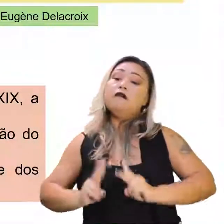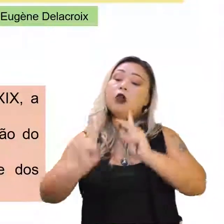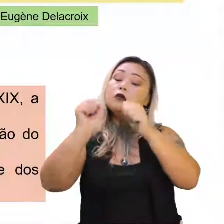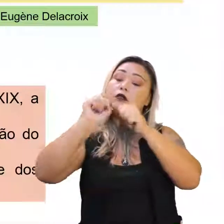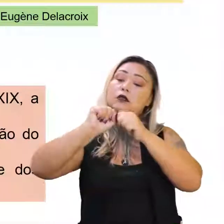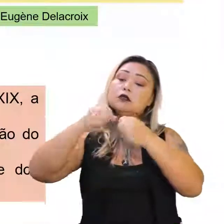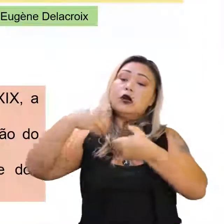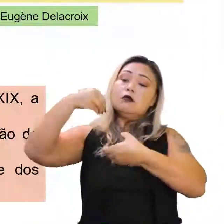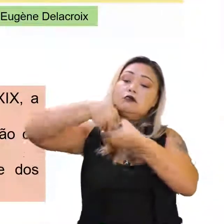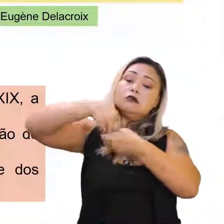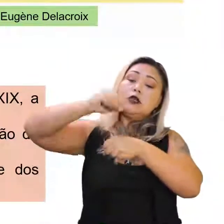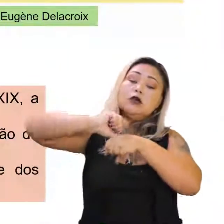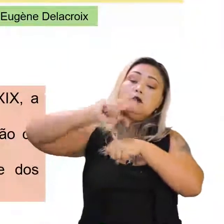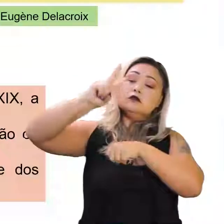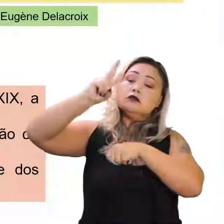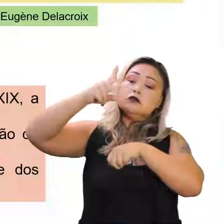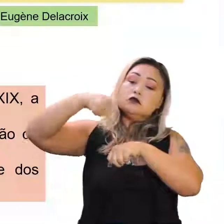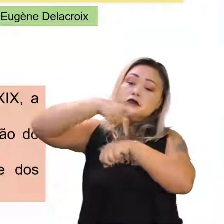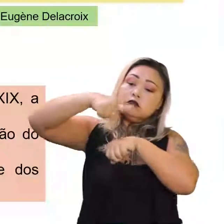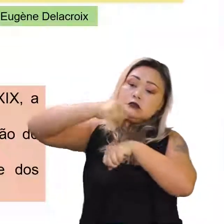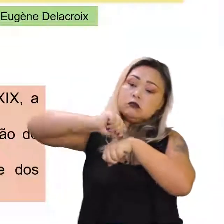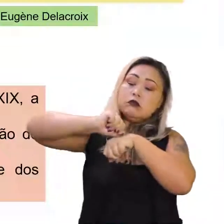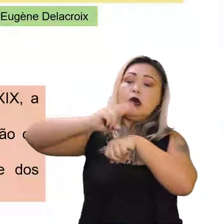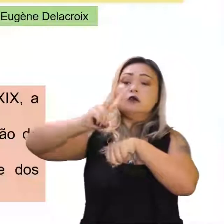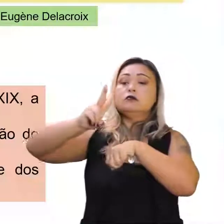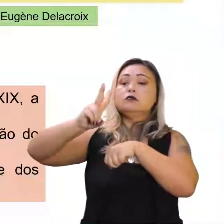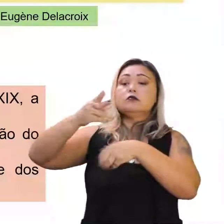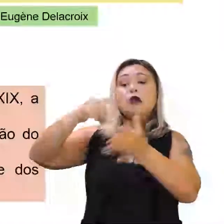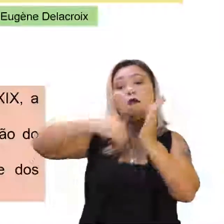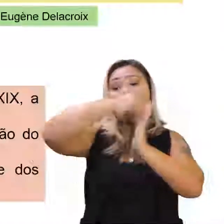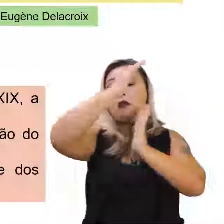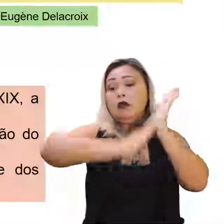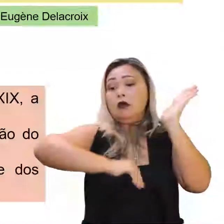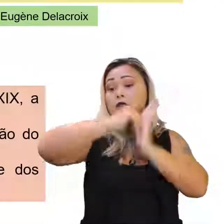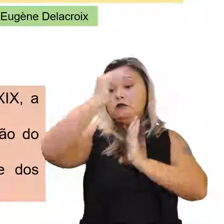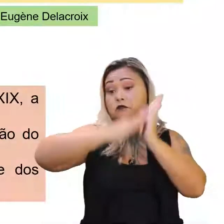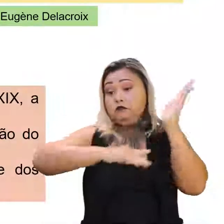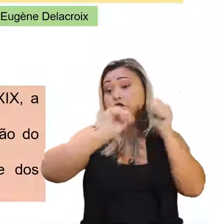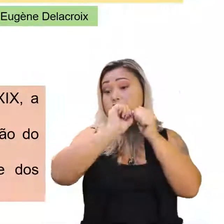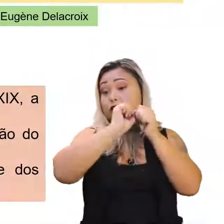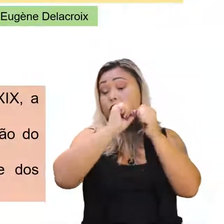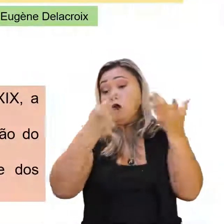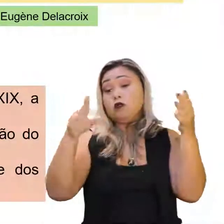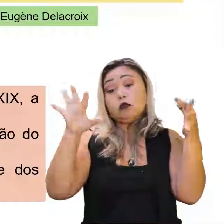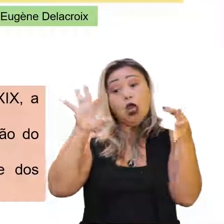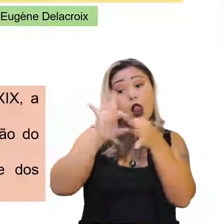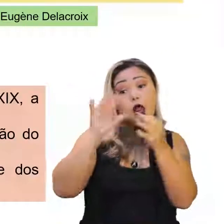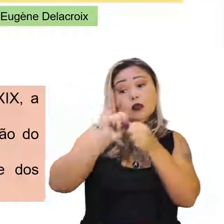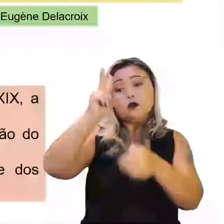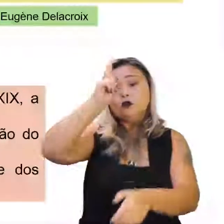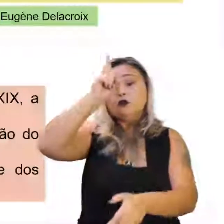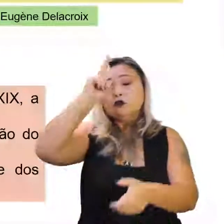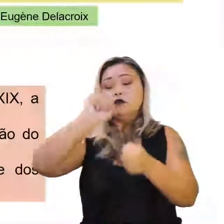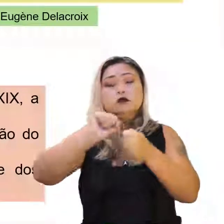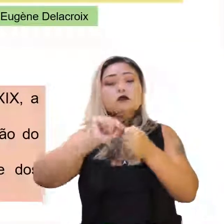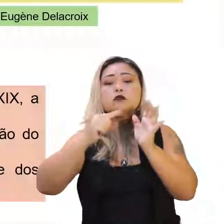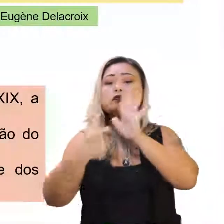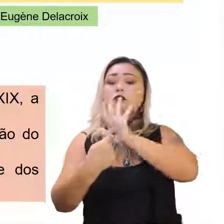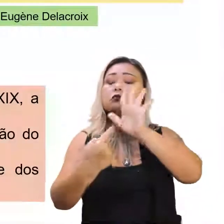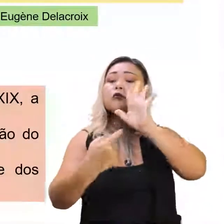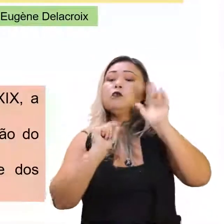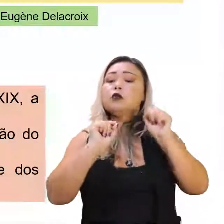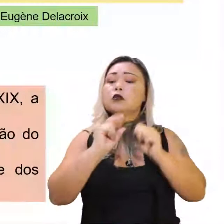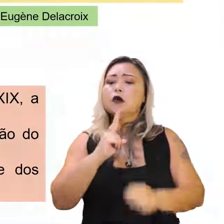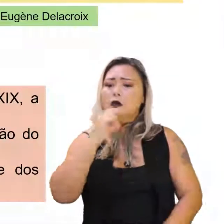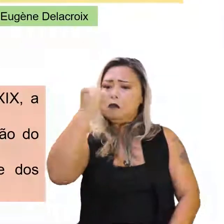obras também históricas, ali valorizando o poder, né, o poder da monarquia, do império,